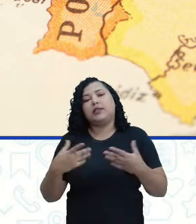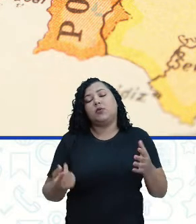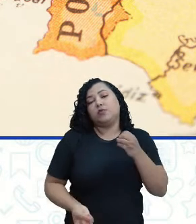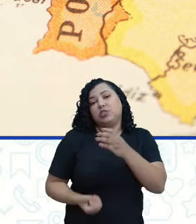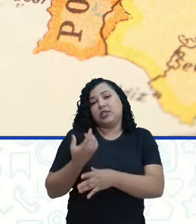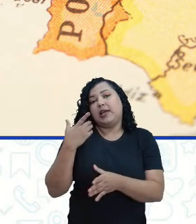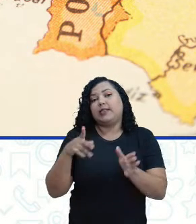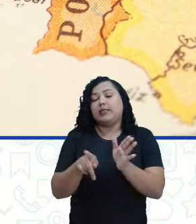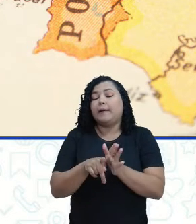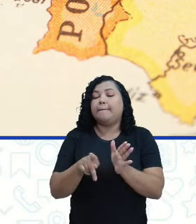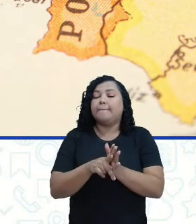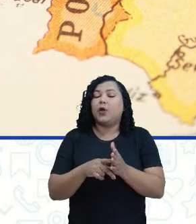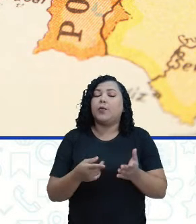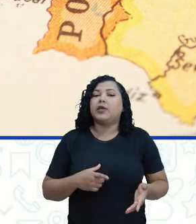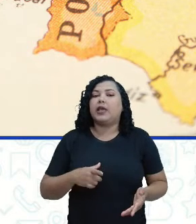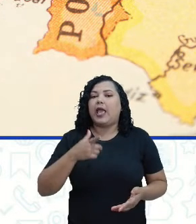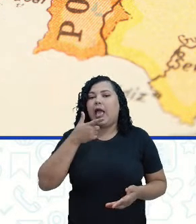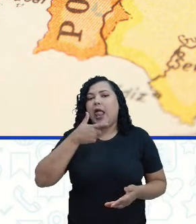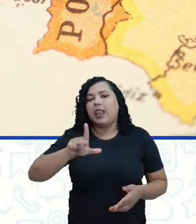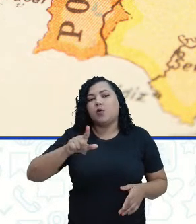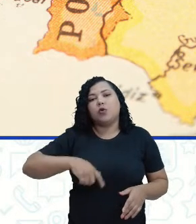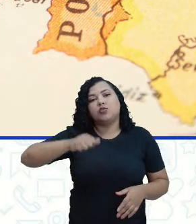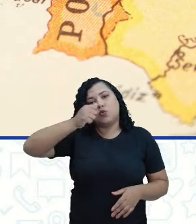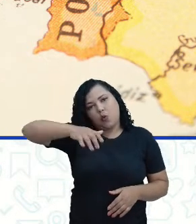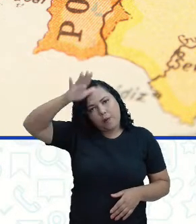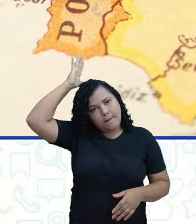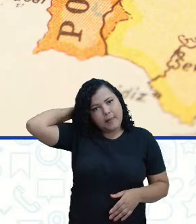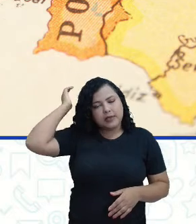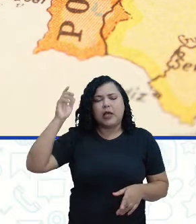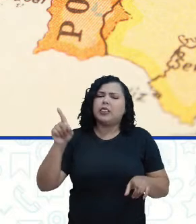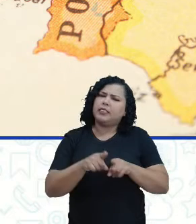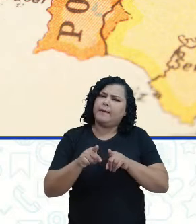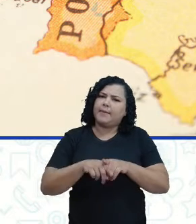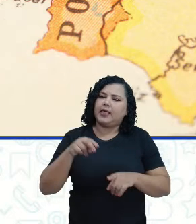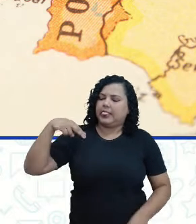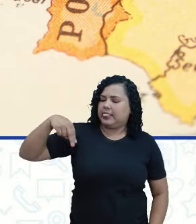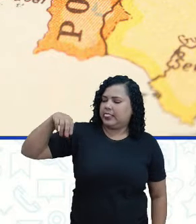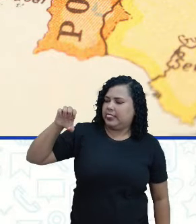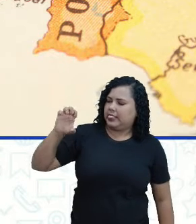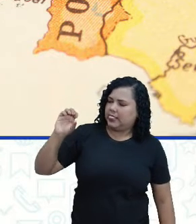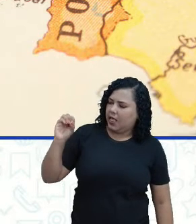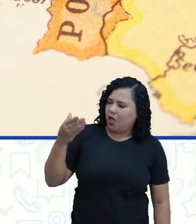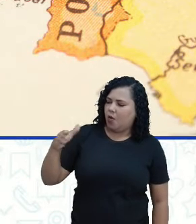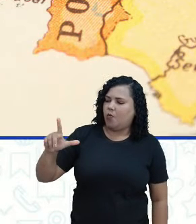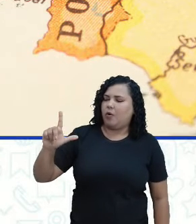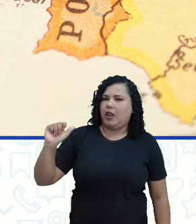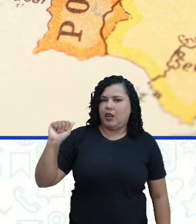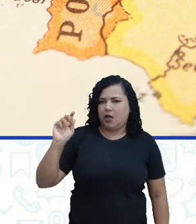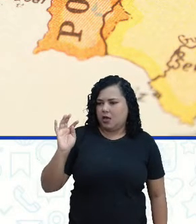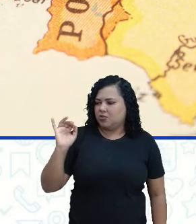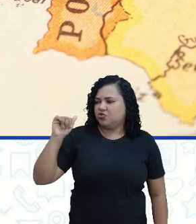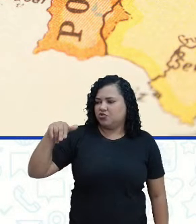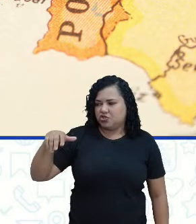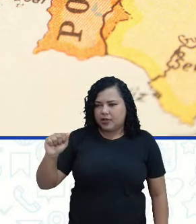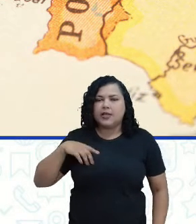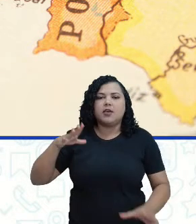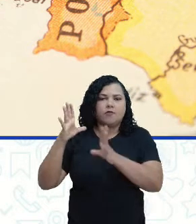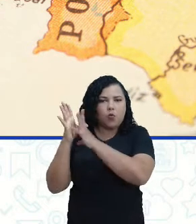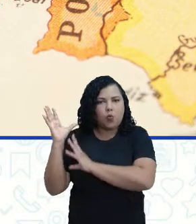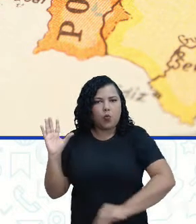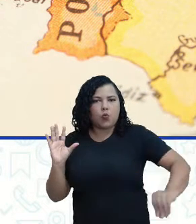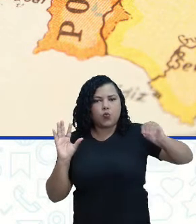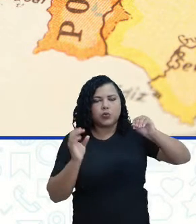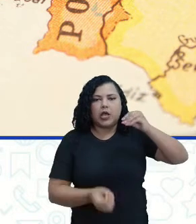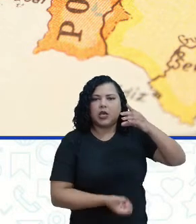românicas, também chamadas de neolatinas, dos quais a nossa língua portuguesa é oriunda. E aí, claro que